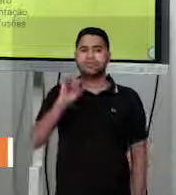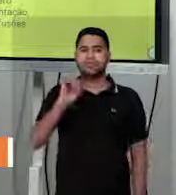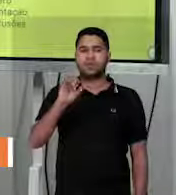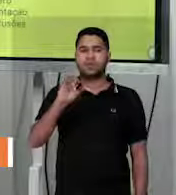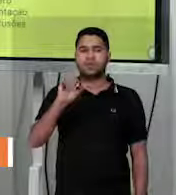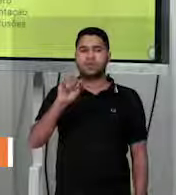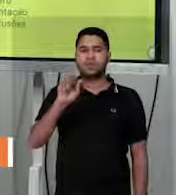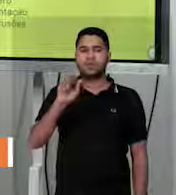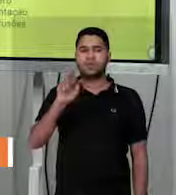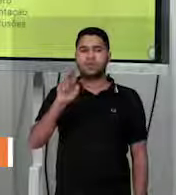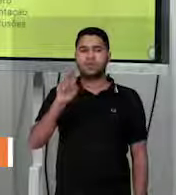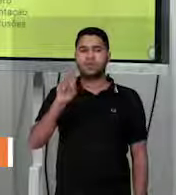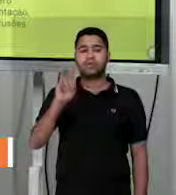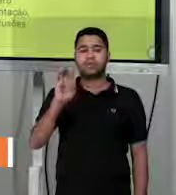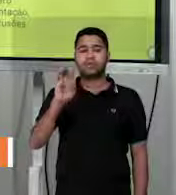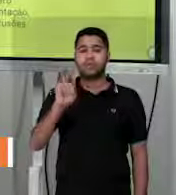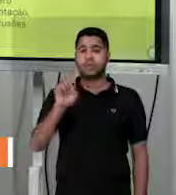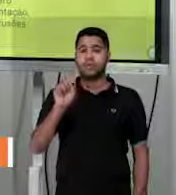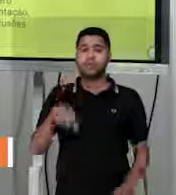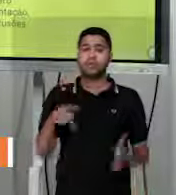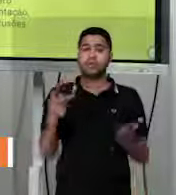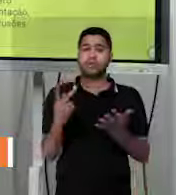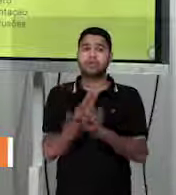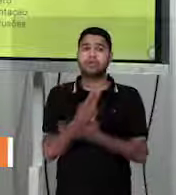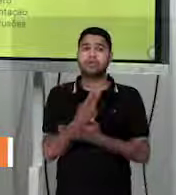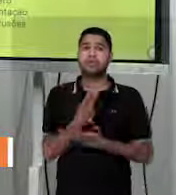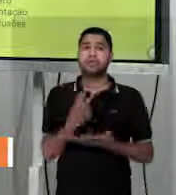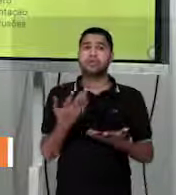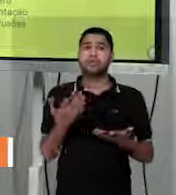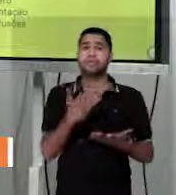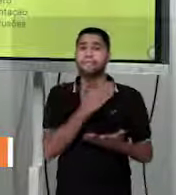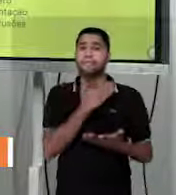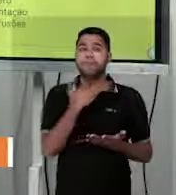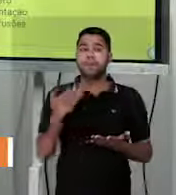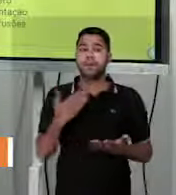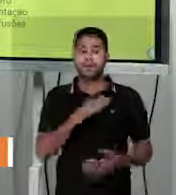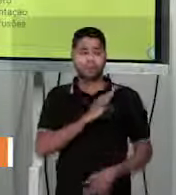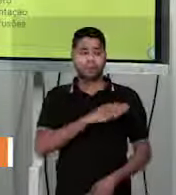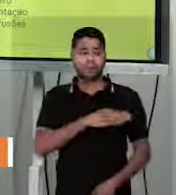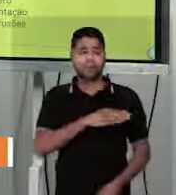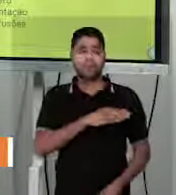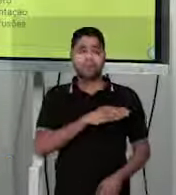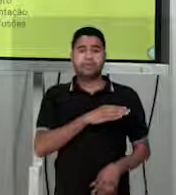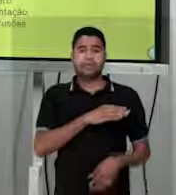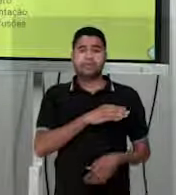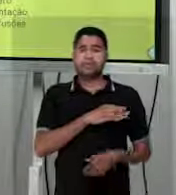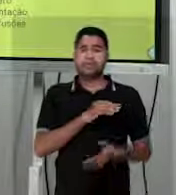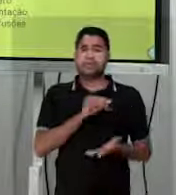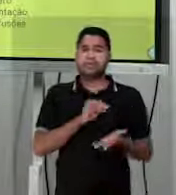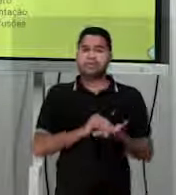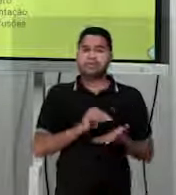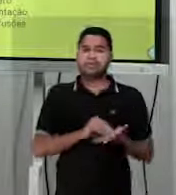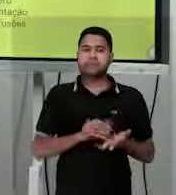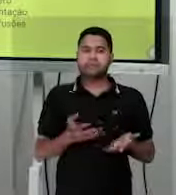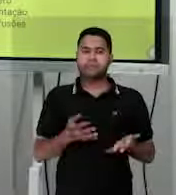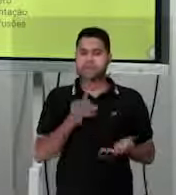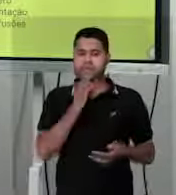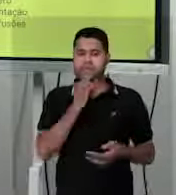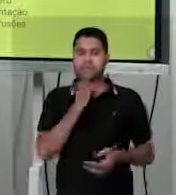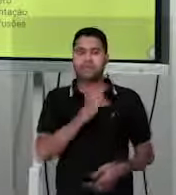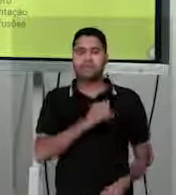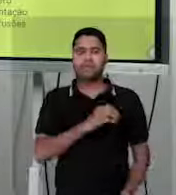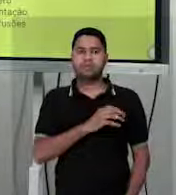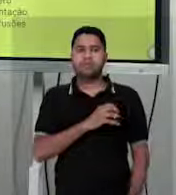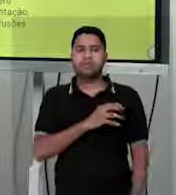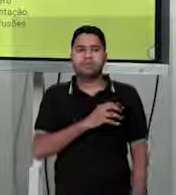que vai levar a pessoa à morte por insuficiência cardíaca. A transmissão é de forma